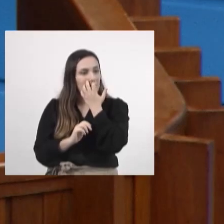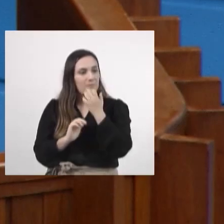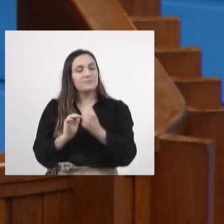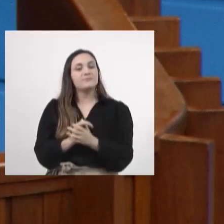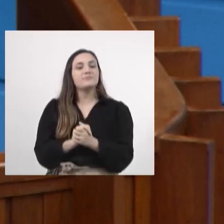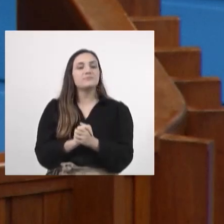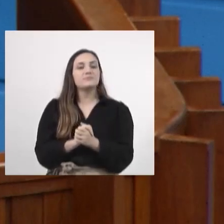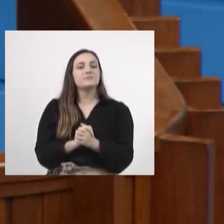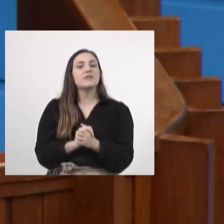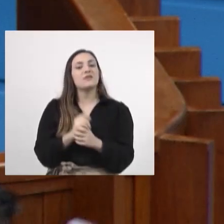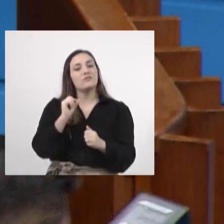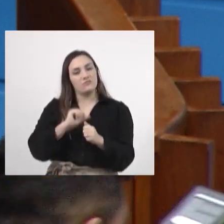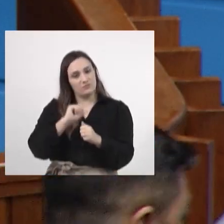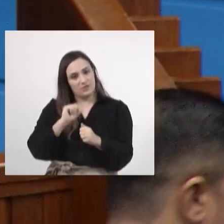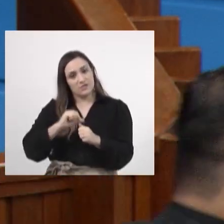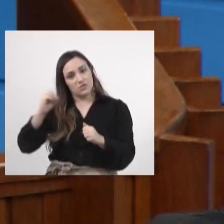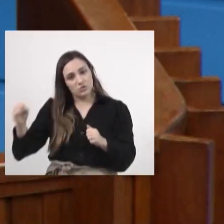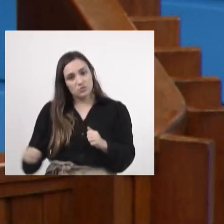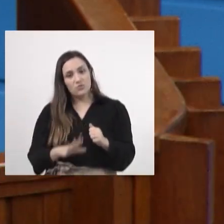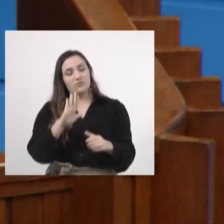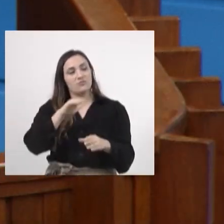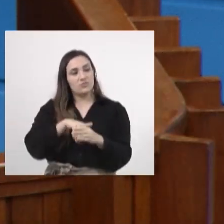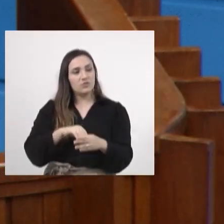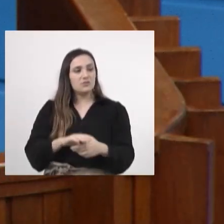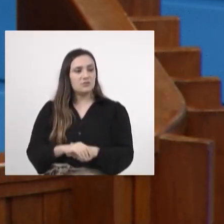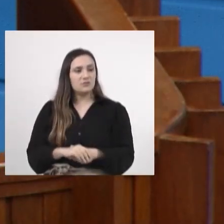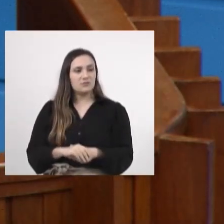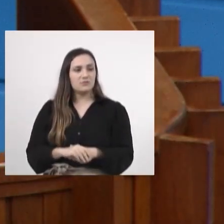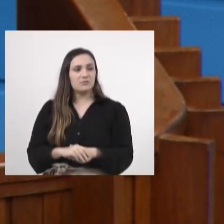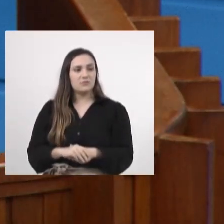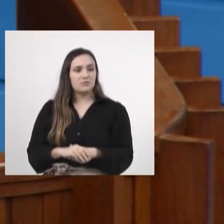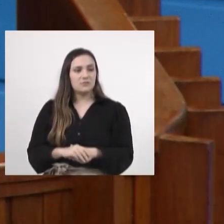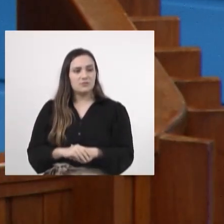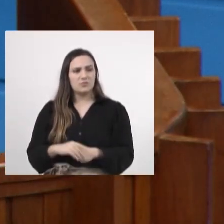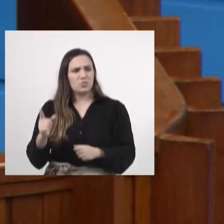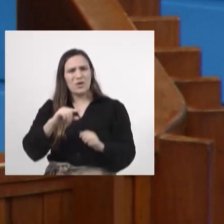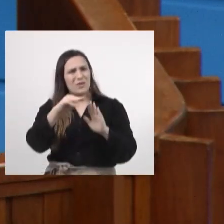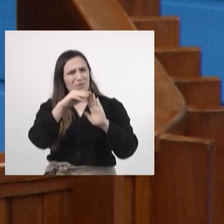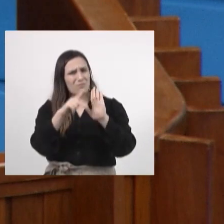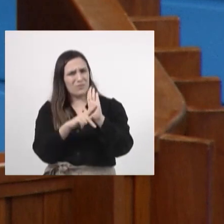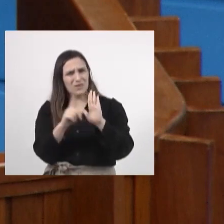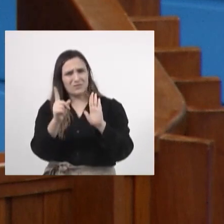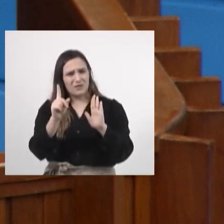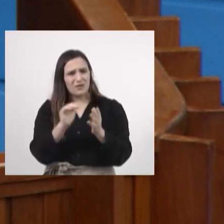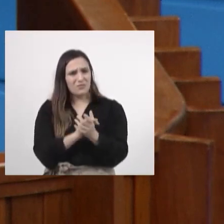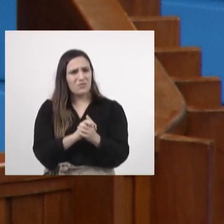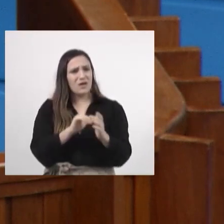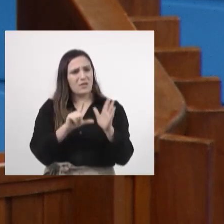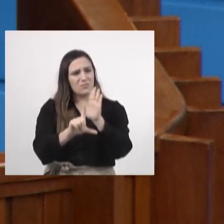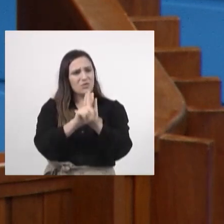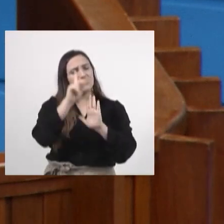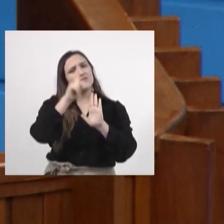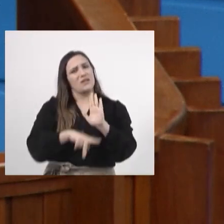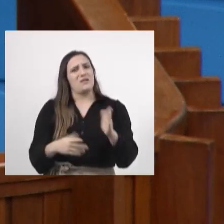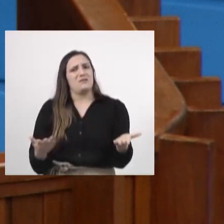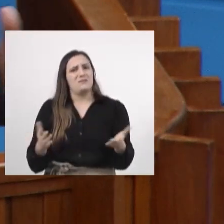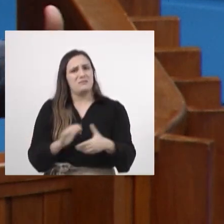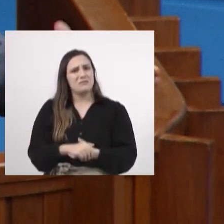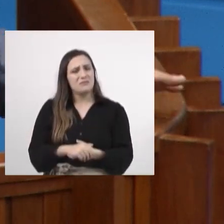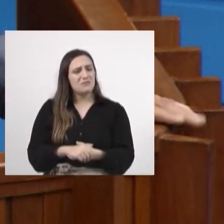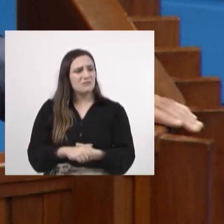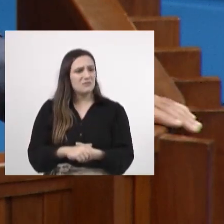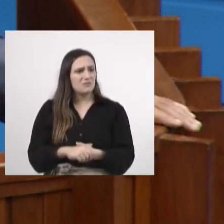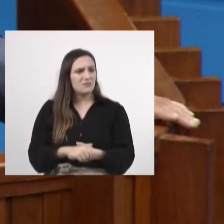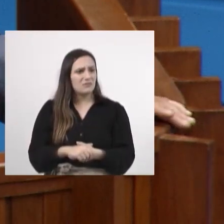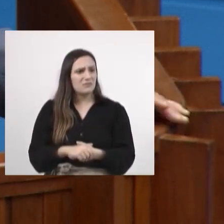da Câmara Federal. E não é emenda, não é medida provisória, é projeto de lei. Mas o